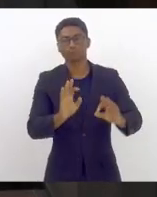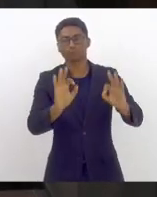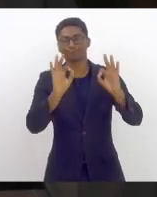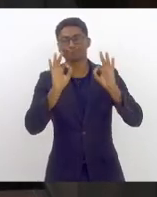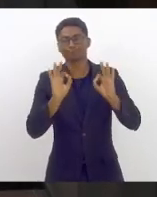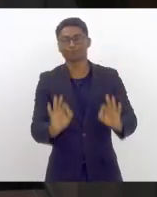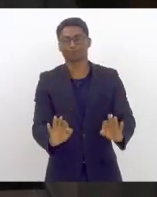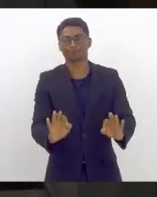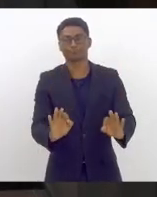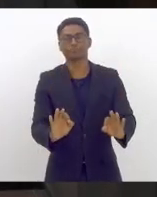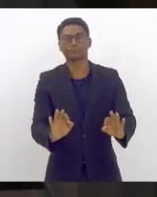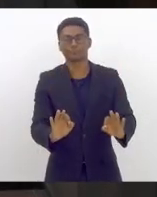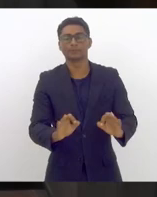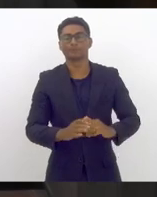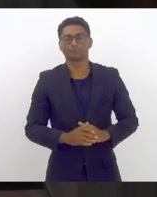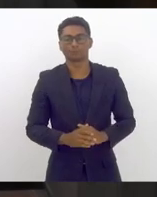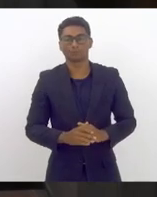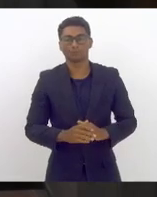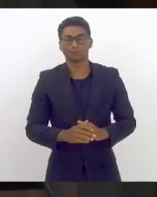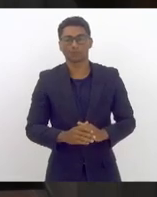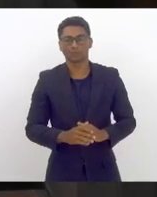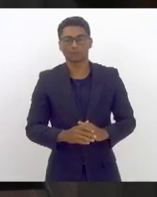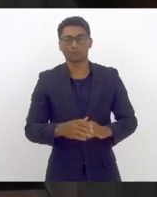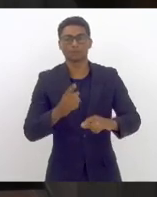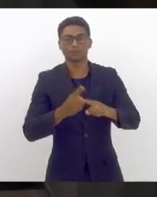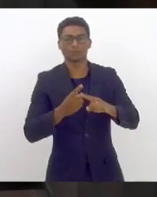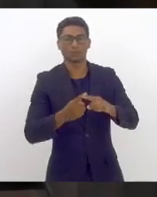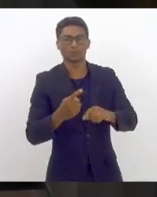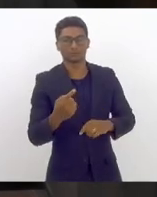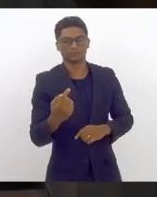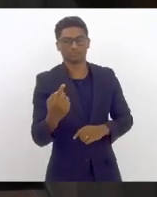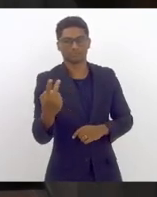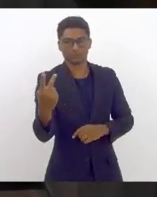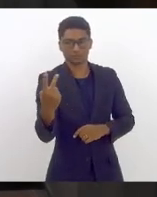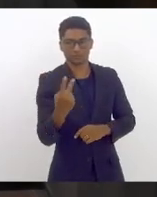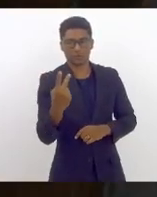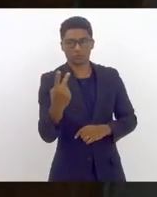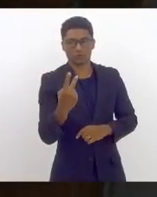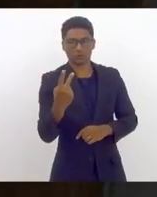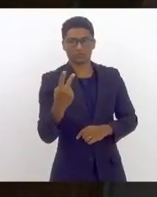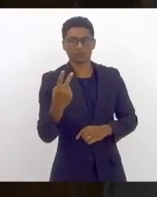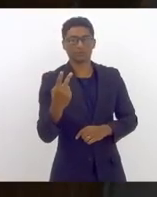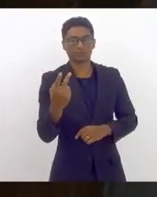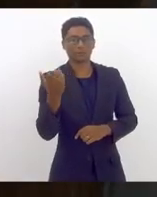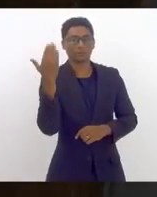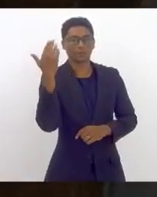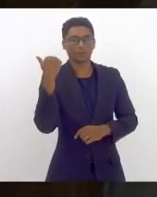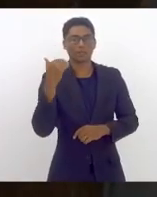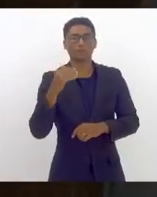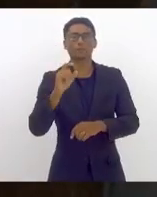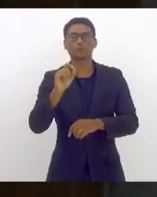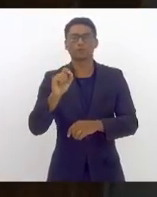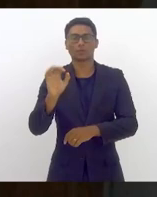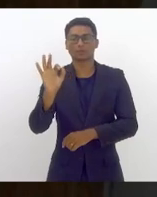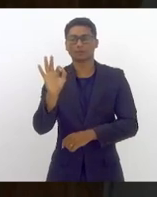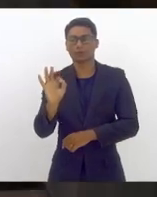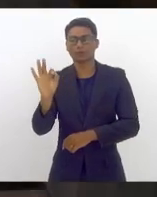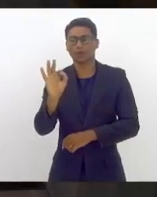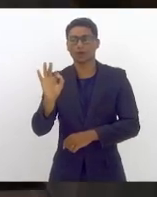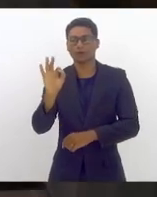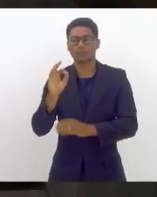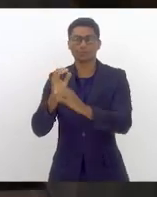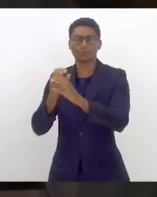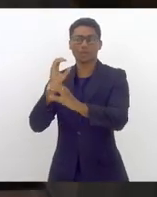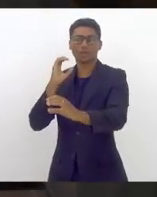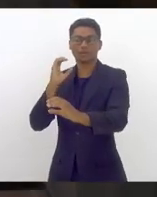visto que fomos estudantes de curso superior, nós ambos de engenharia, exatamente no auge